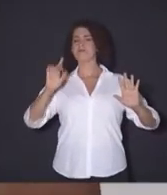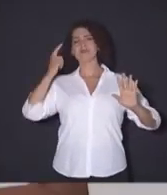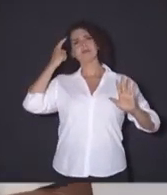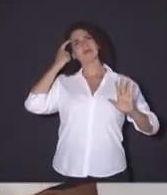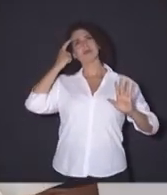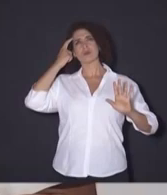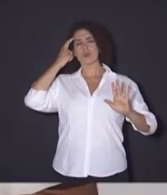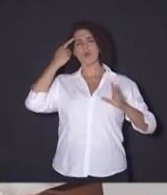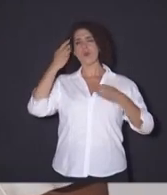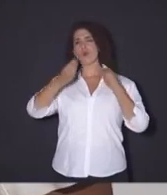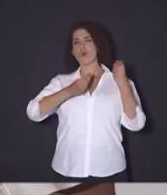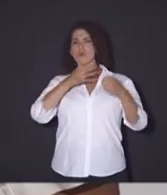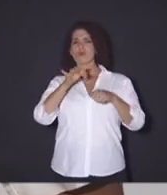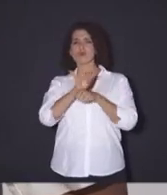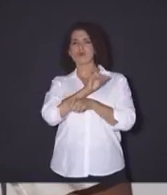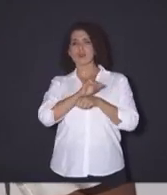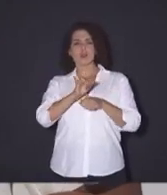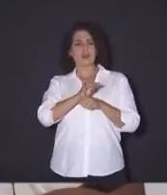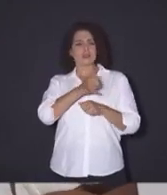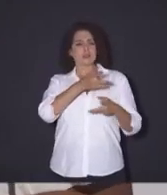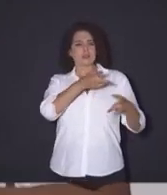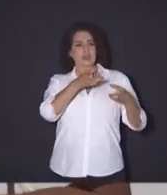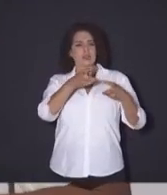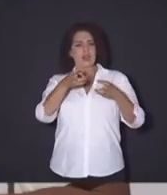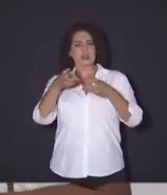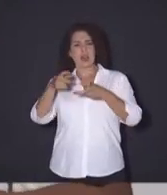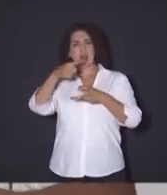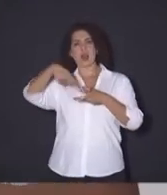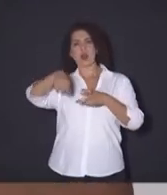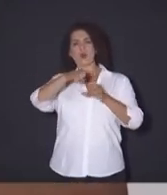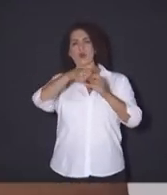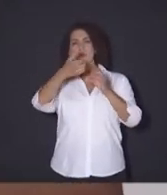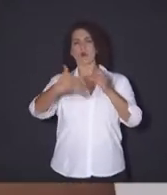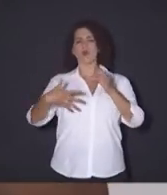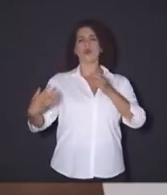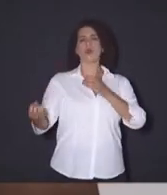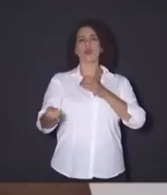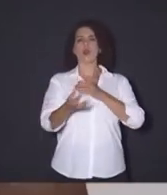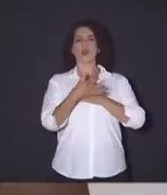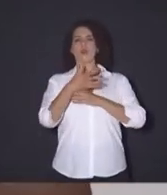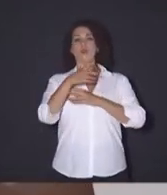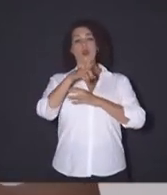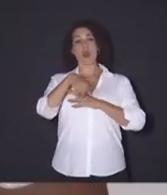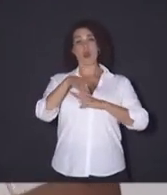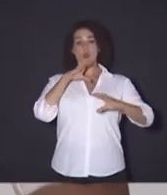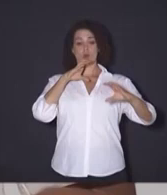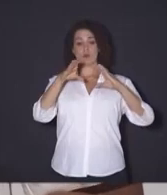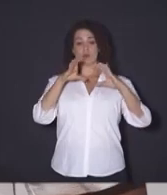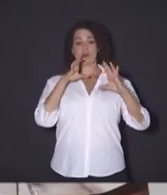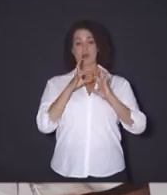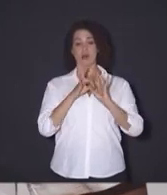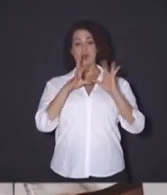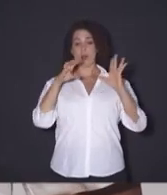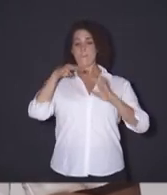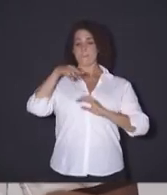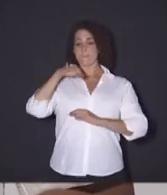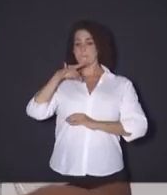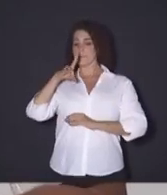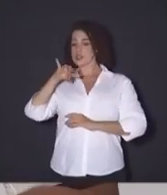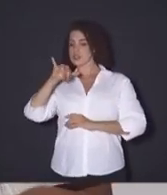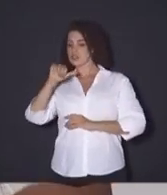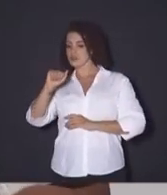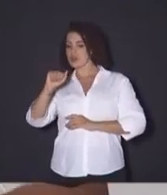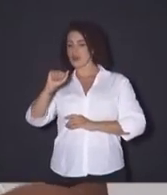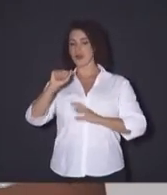seriam as estratégias para chegar até isso para uma mídia que nós podemos considerar livre vamos fazer uma pausa